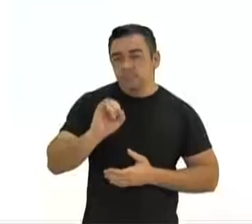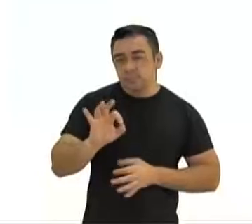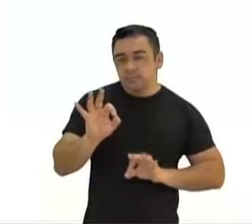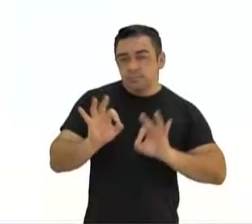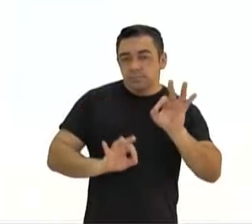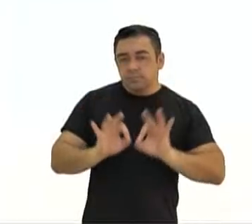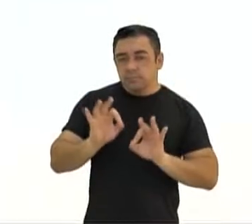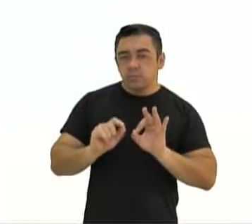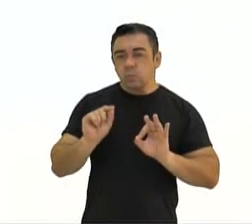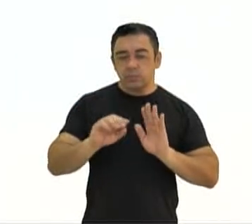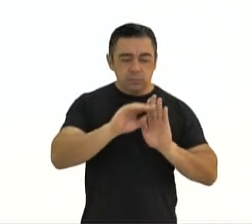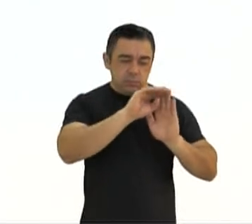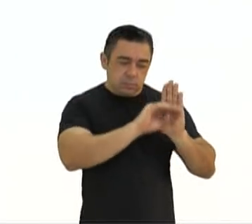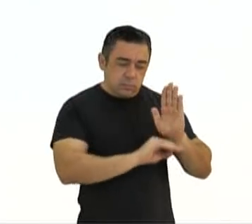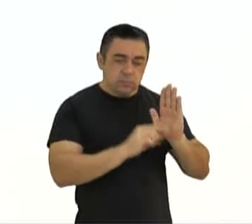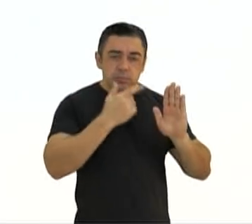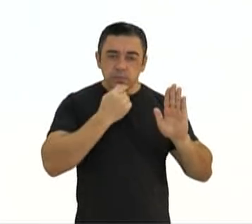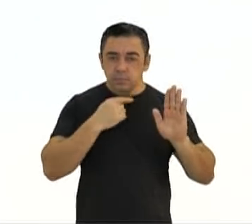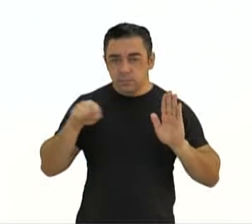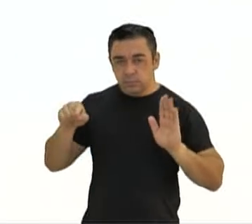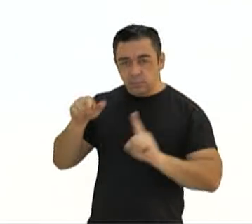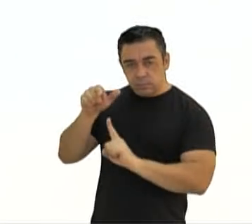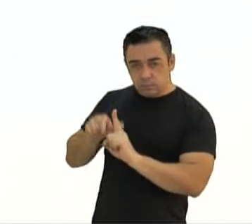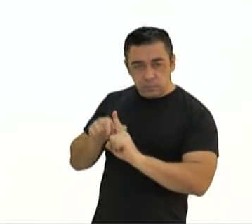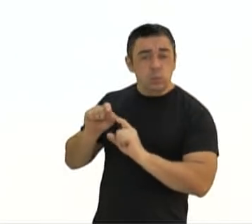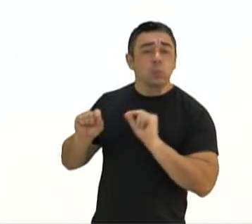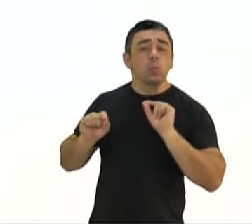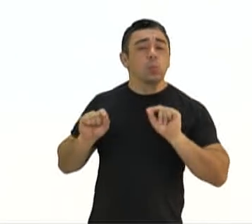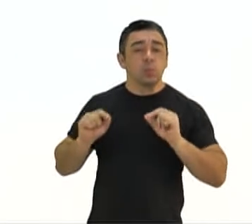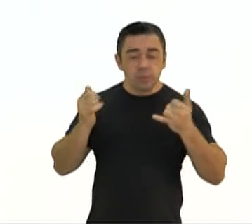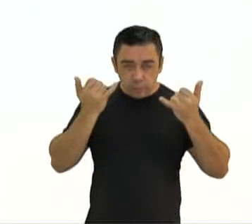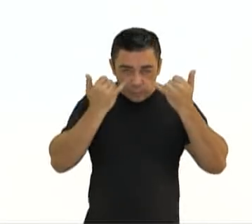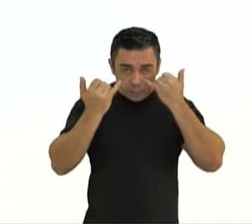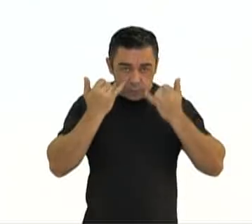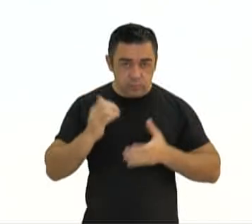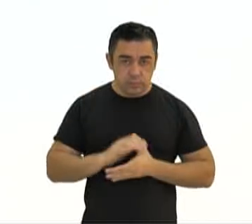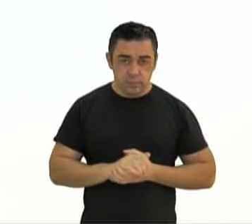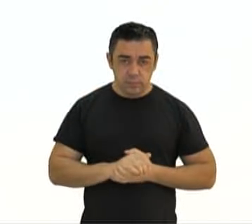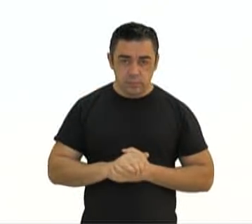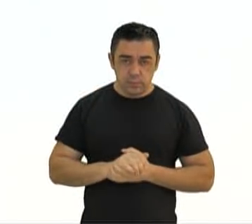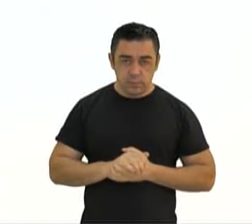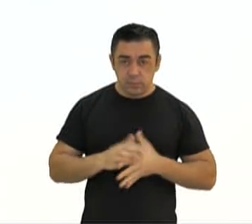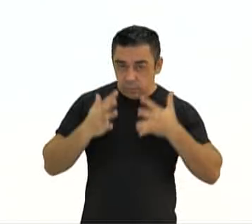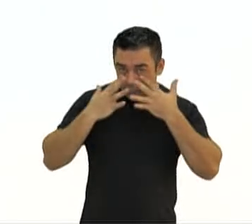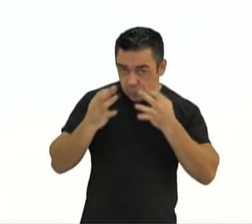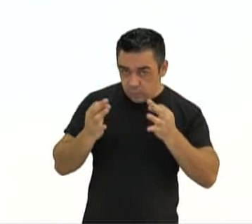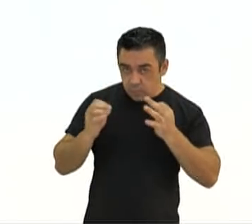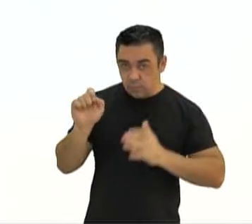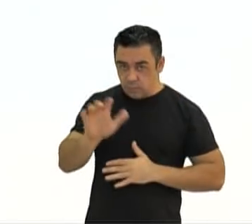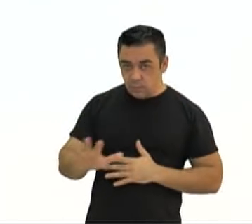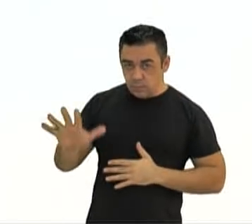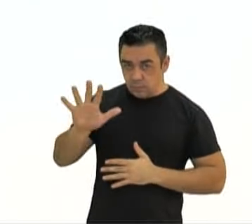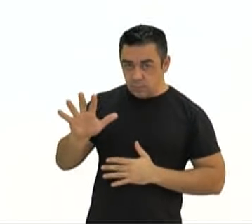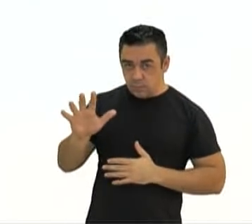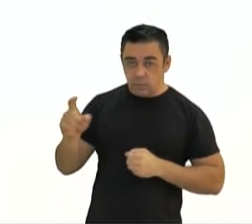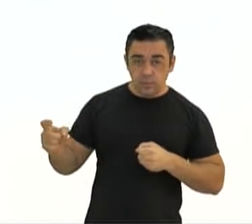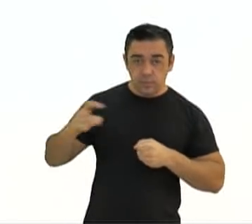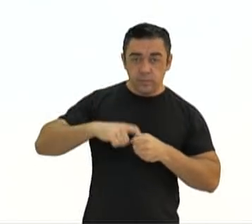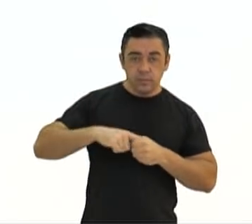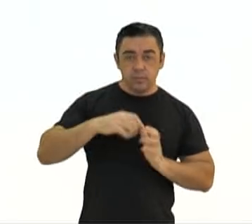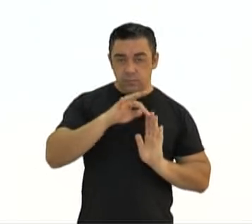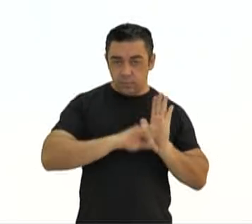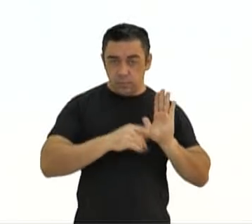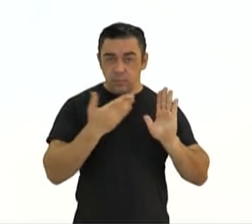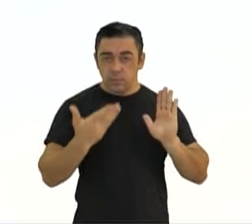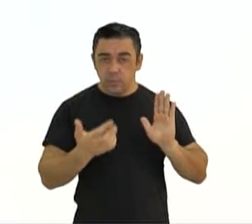uma ficha sobre o Murilo, teríamos as seguintes informações. Prestou atenção na imagem, voltou para o